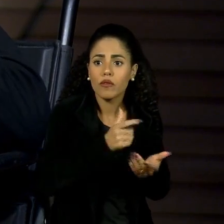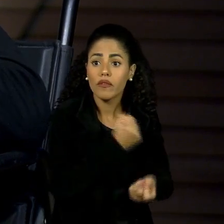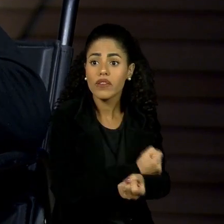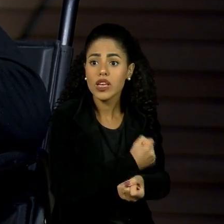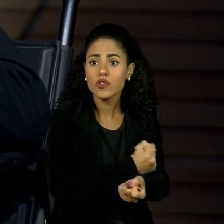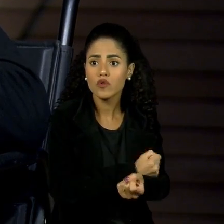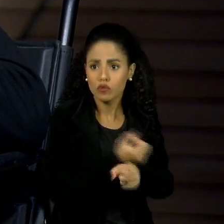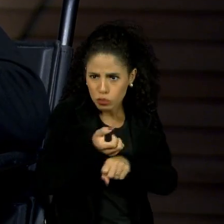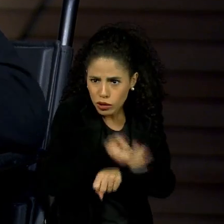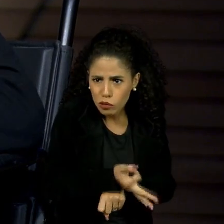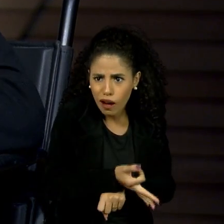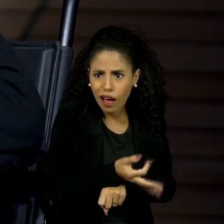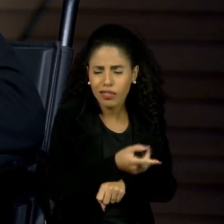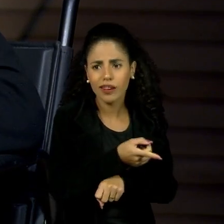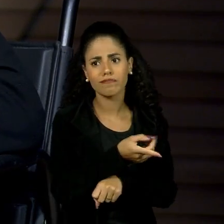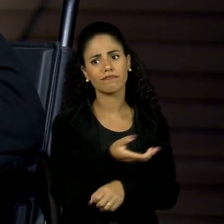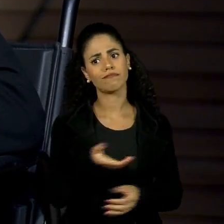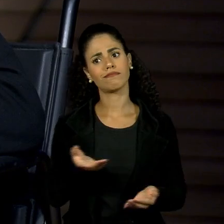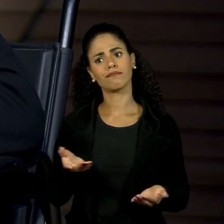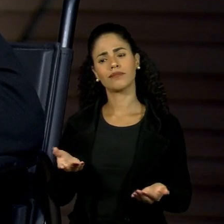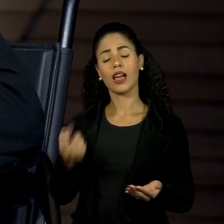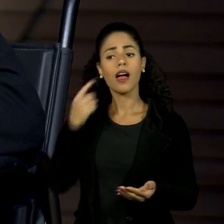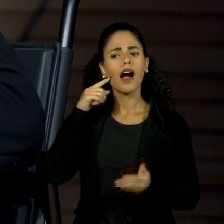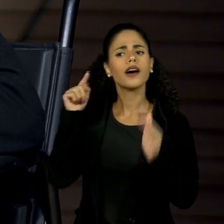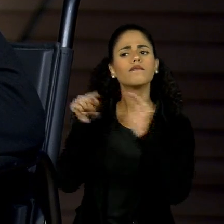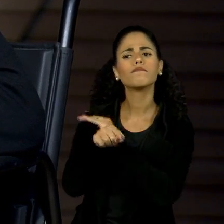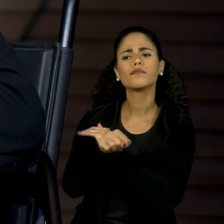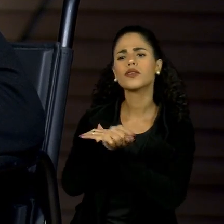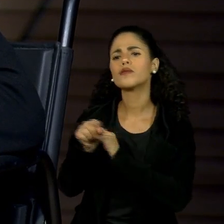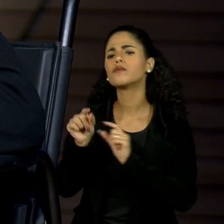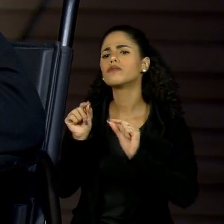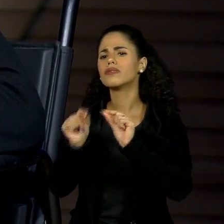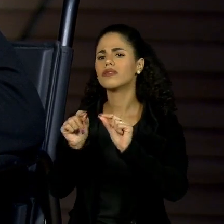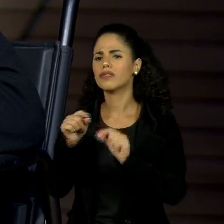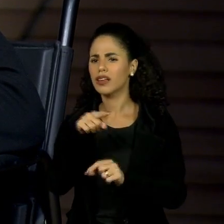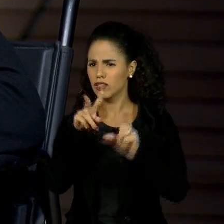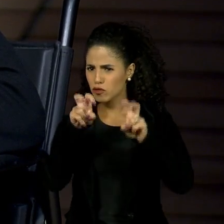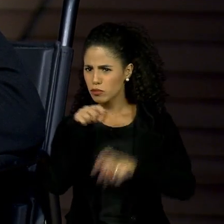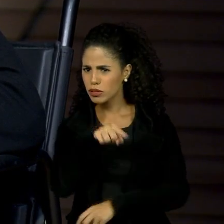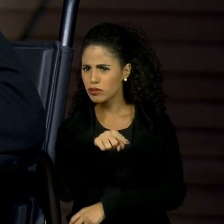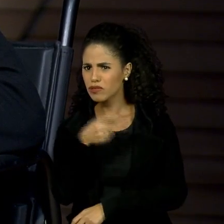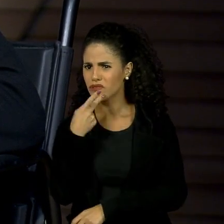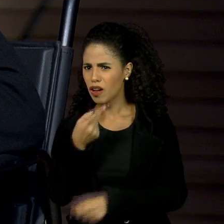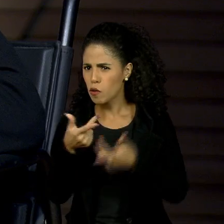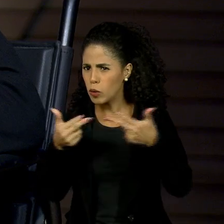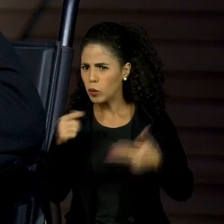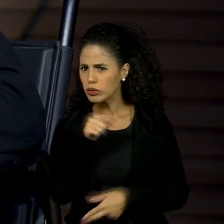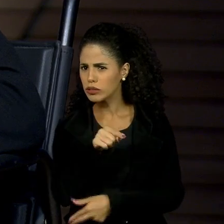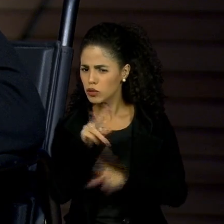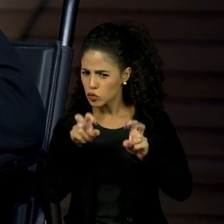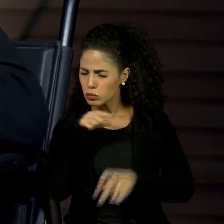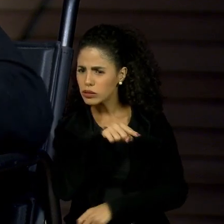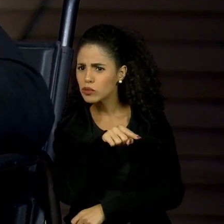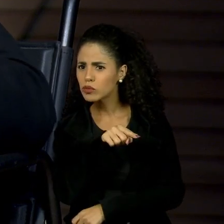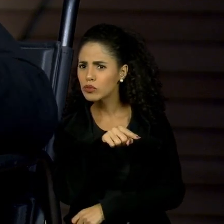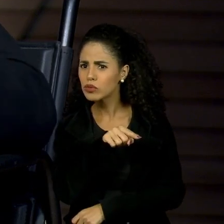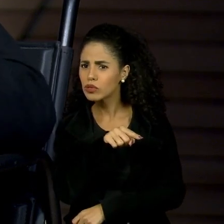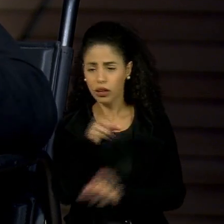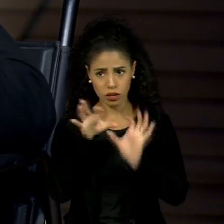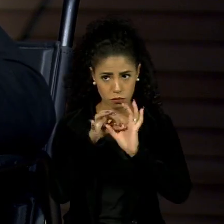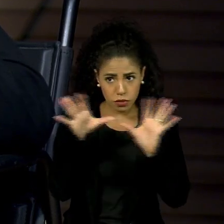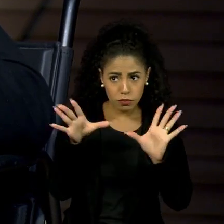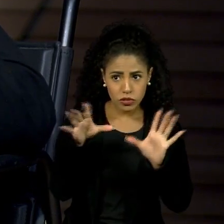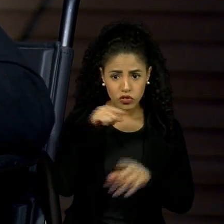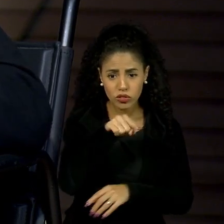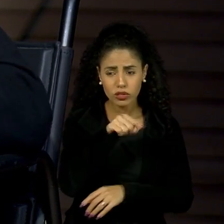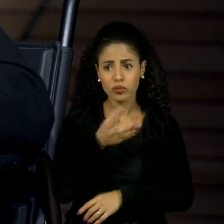o dia. Pergunta, a regulamentação vai incidir sobre isso? Nós vamos permitir que, esse